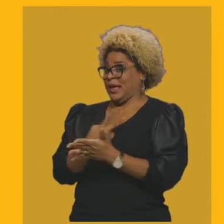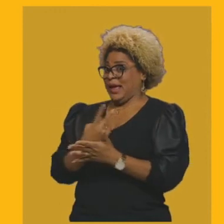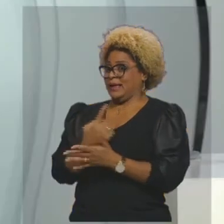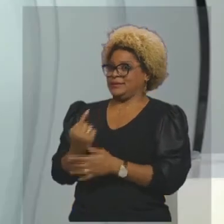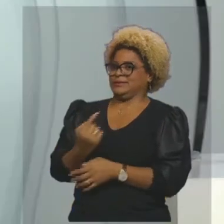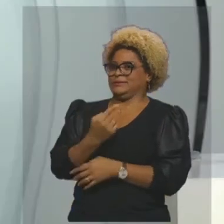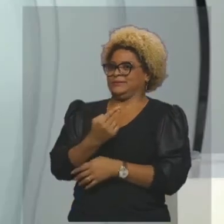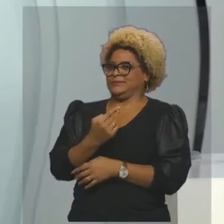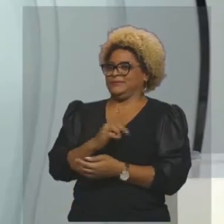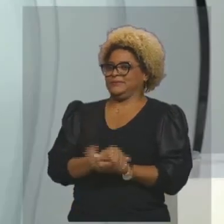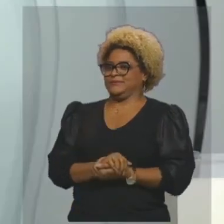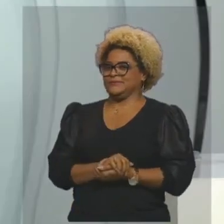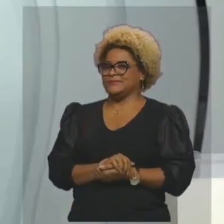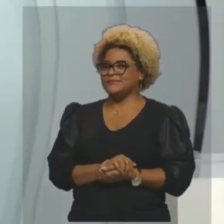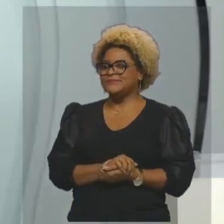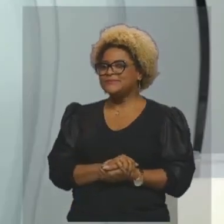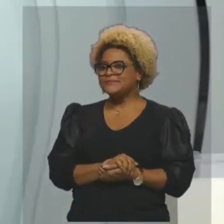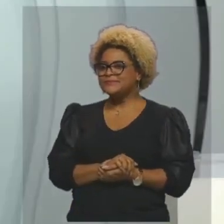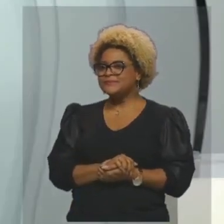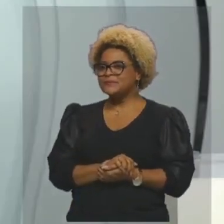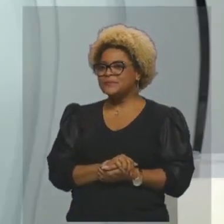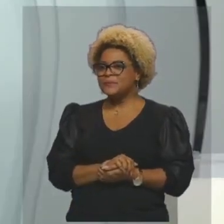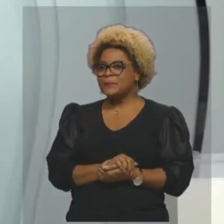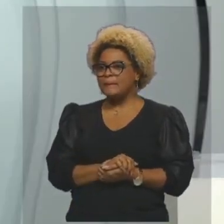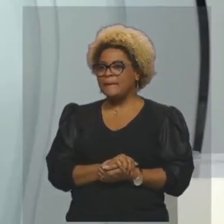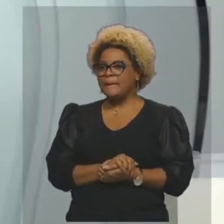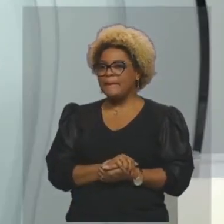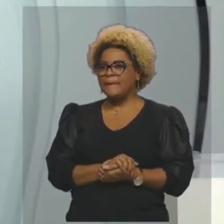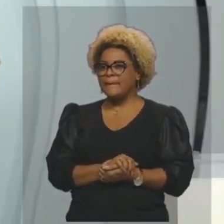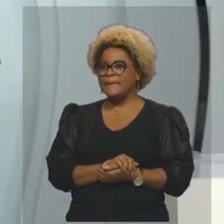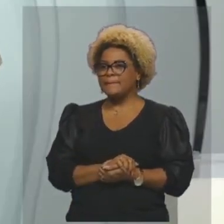Falha. Agora...